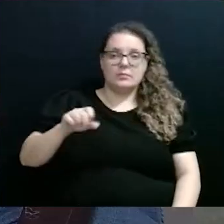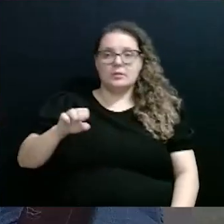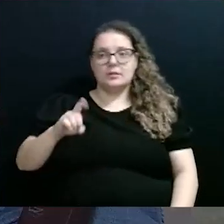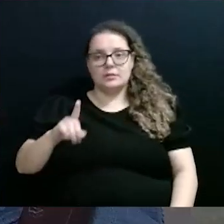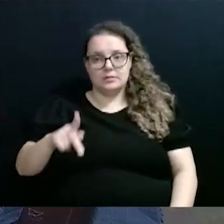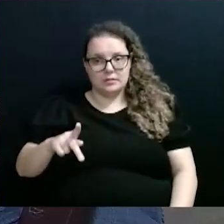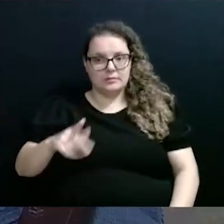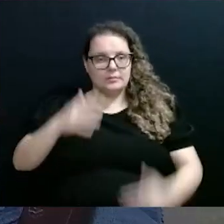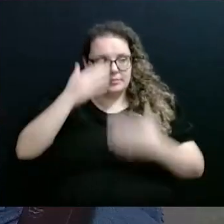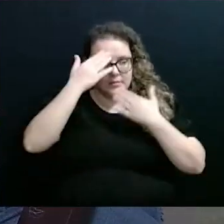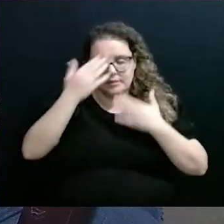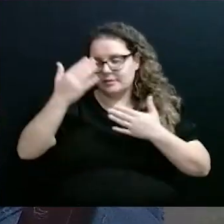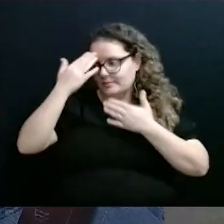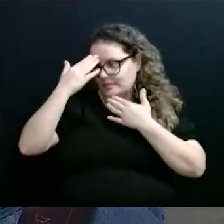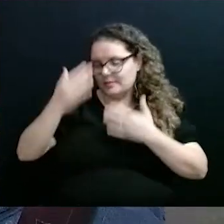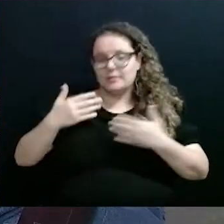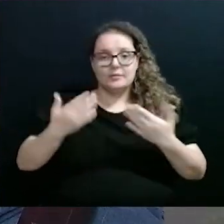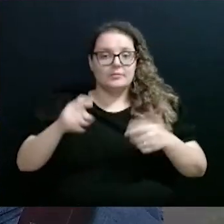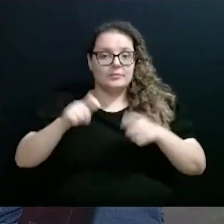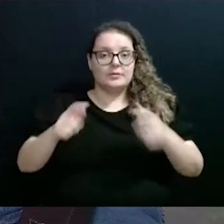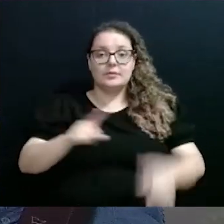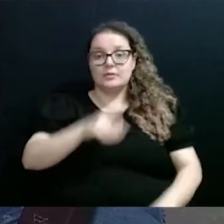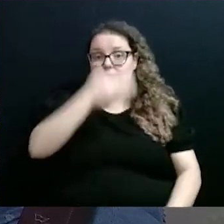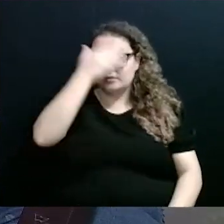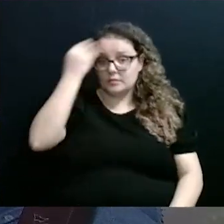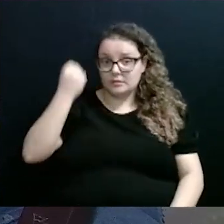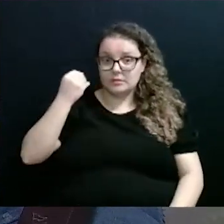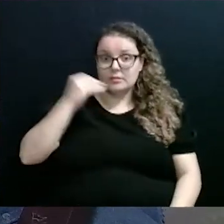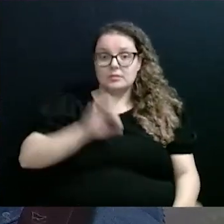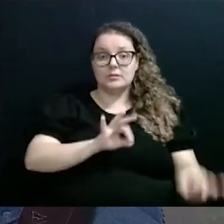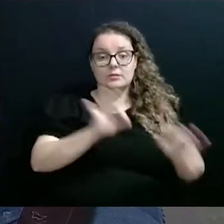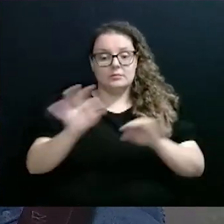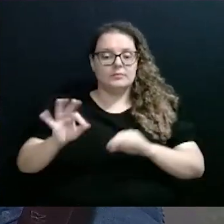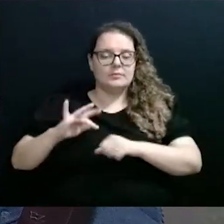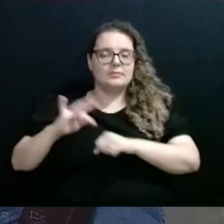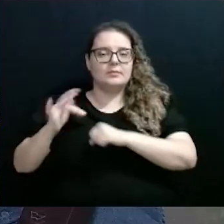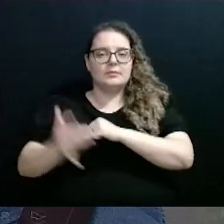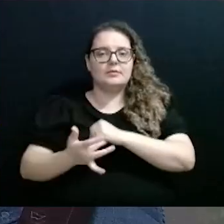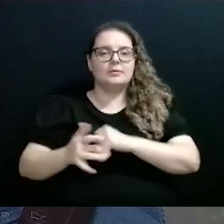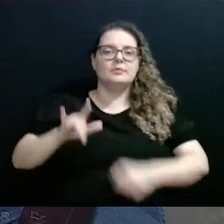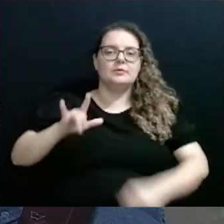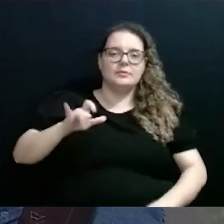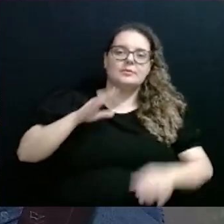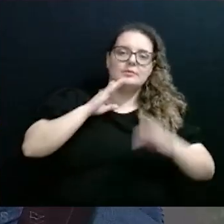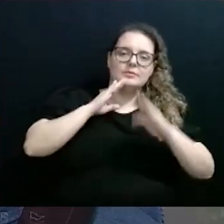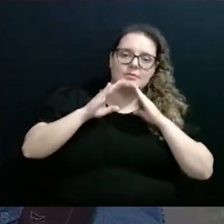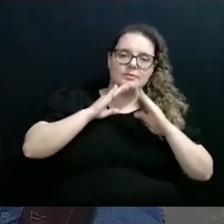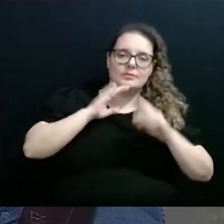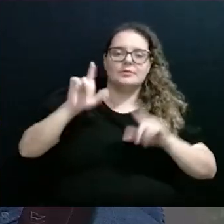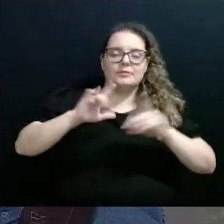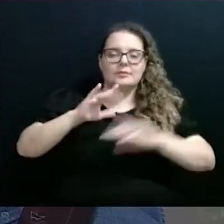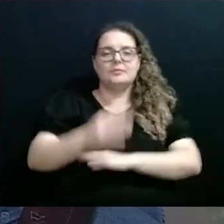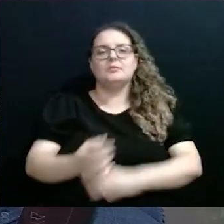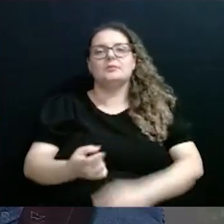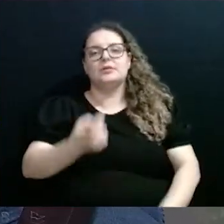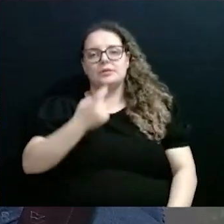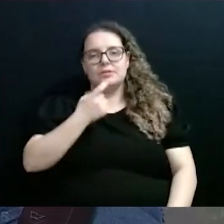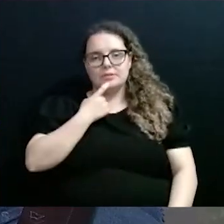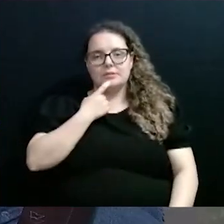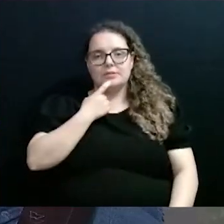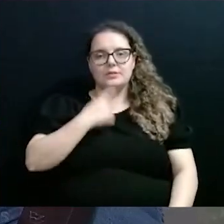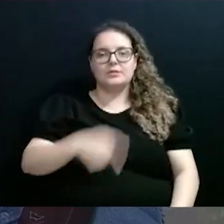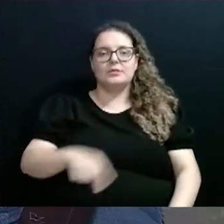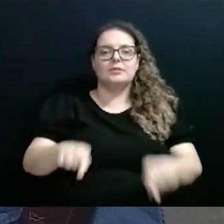viu? Obrigado. Pessoal, não se esqueça de nos seguir nas redes sociais, no Instagram e no Facebook, TV Câmara Campinas,